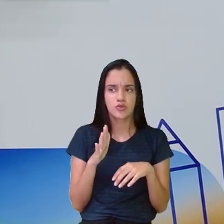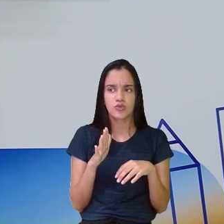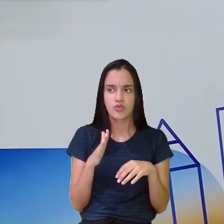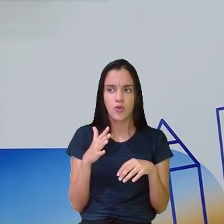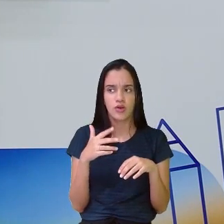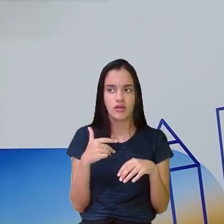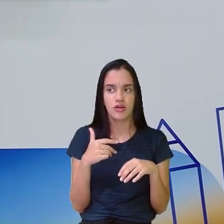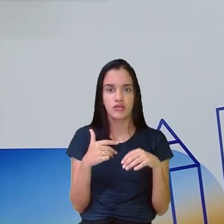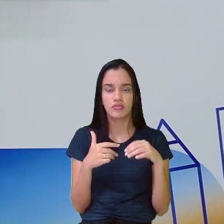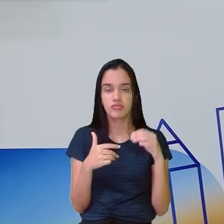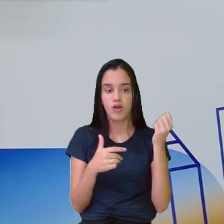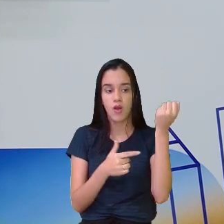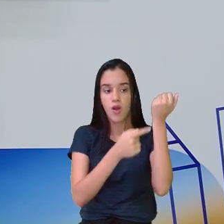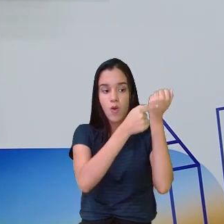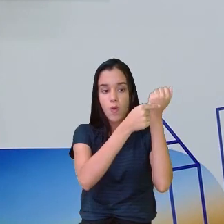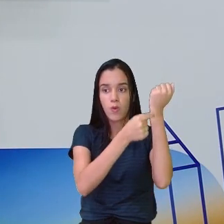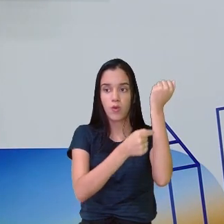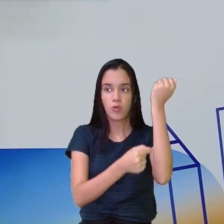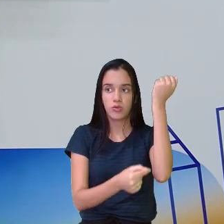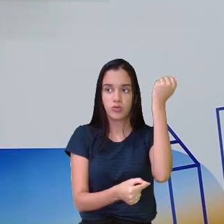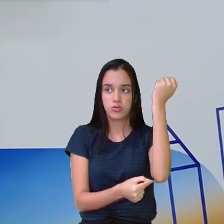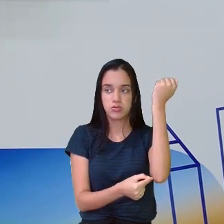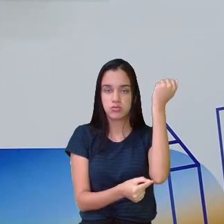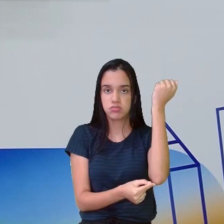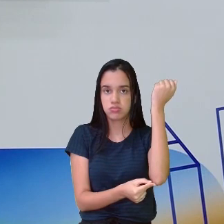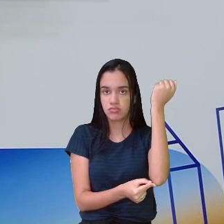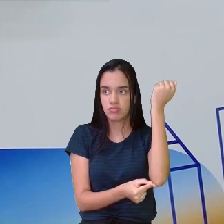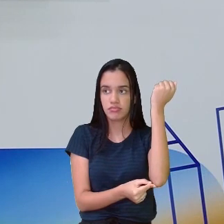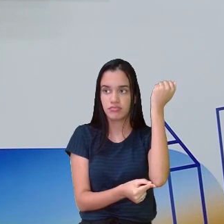ó, coloquei o barbante aqui